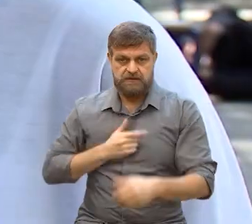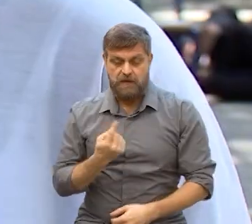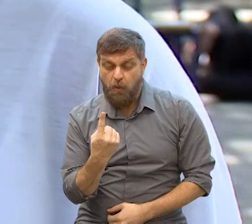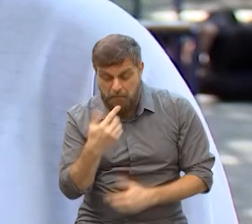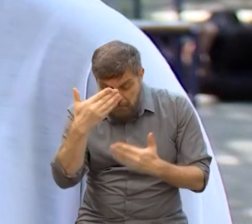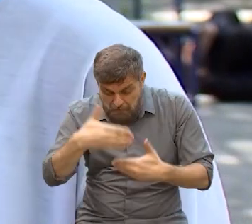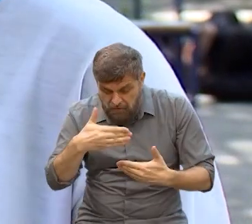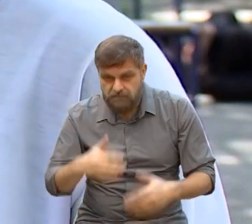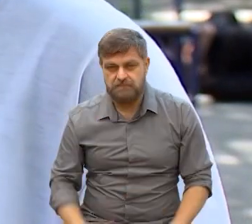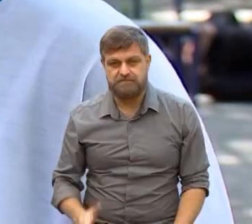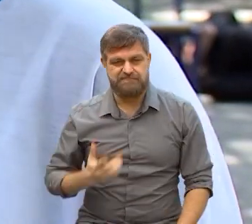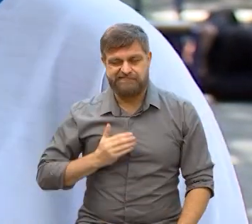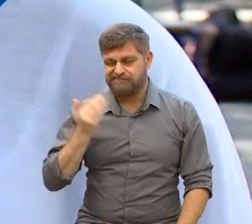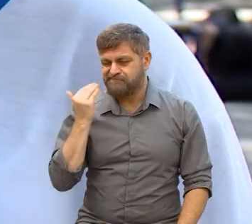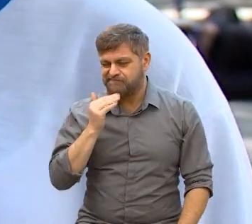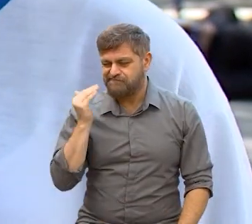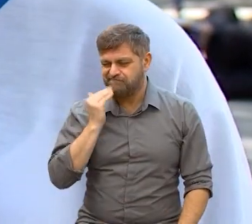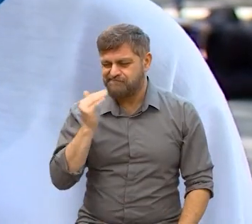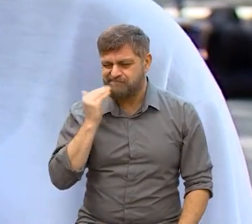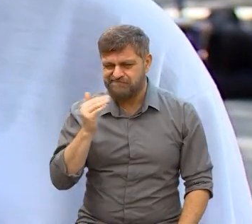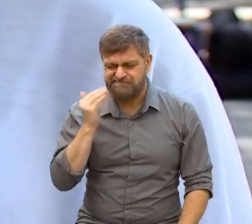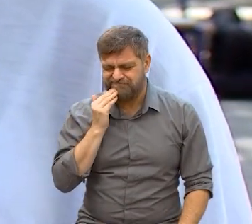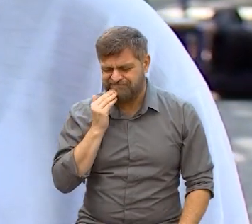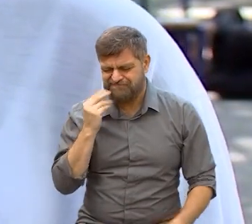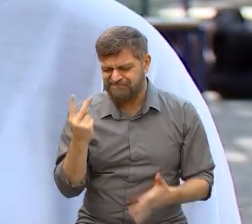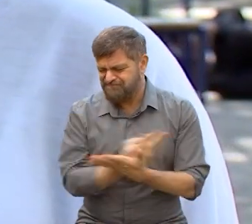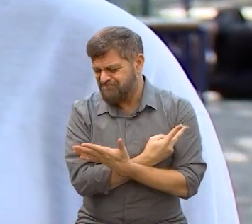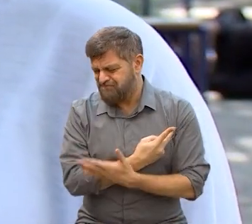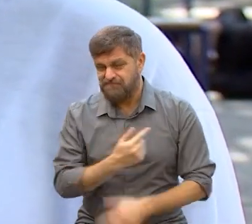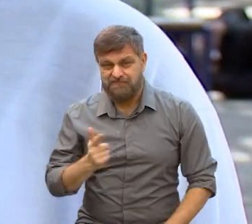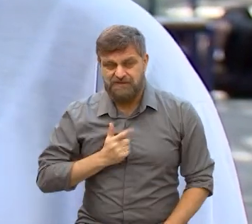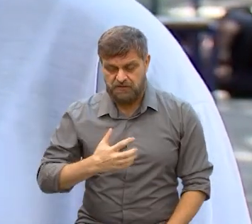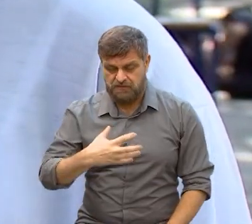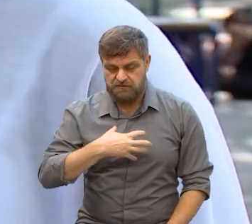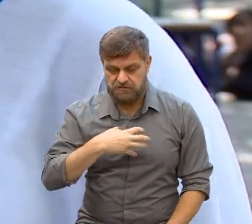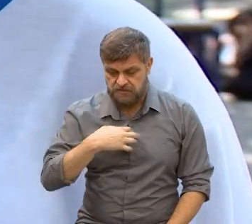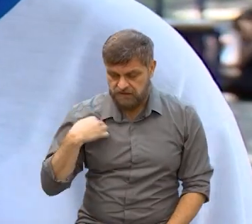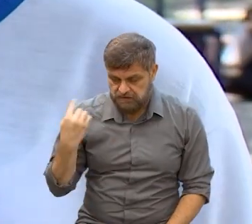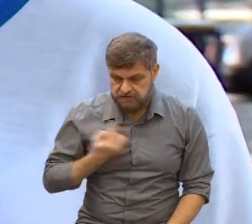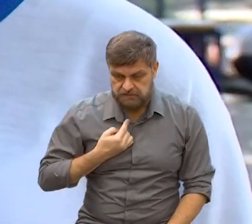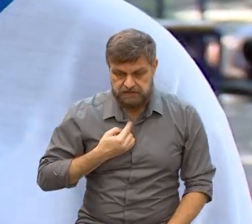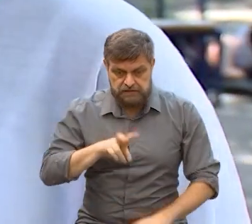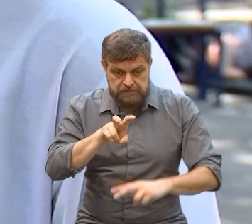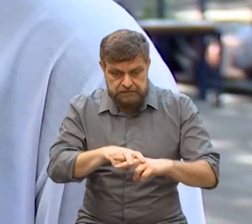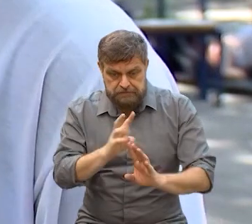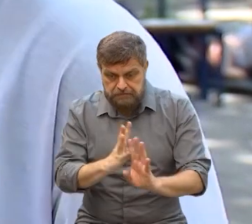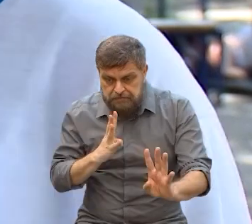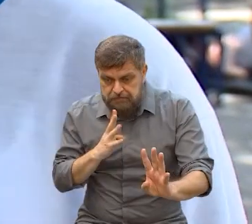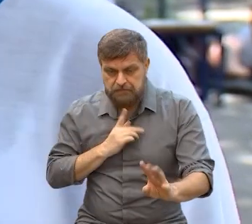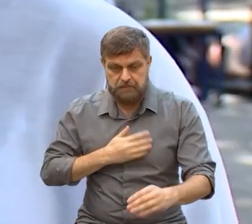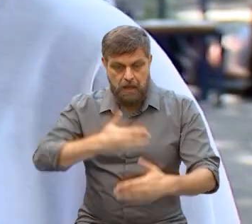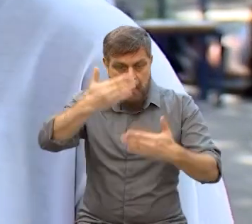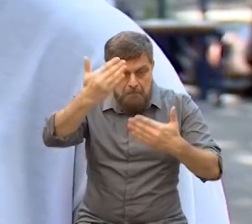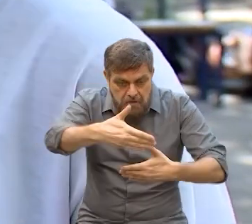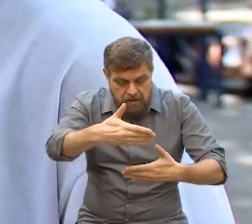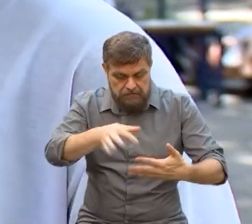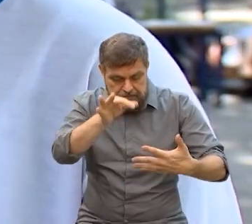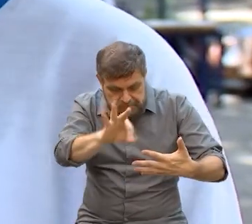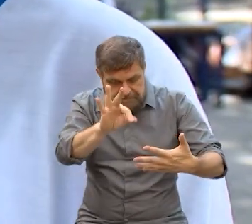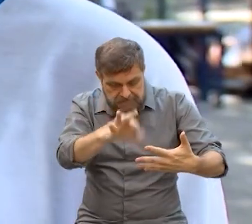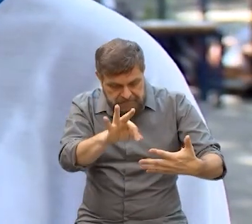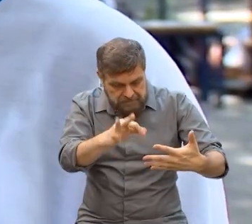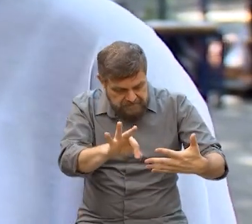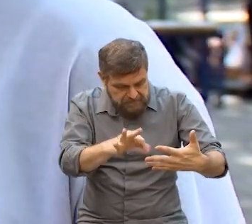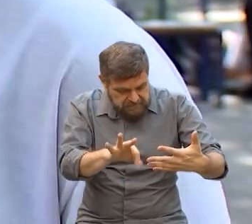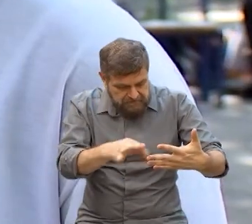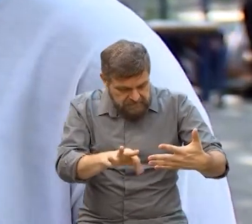prova. Eu acho falho. Eu acho que se fosse de uma forma, não a gente colocar a gente enfileirado para fazer uma prova,